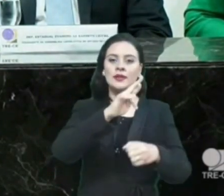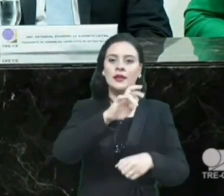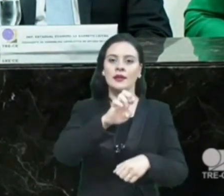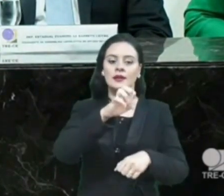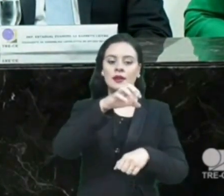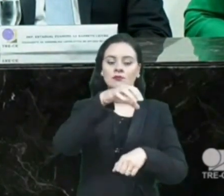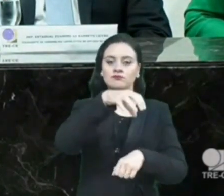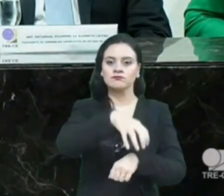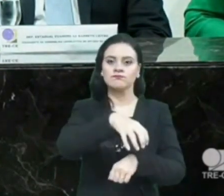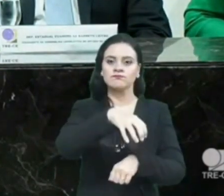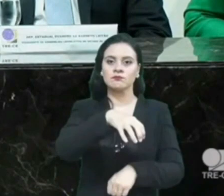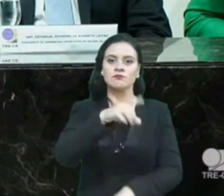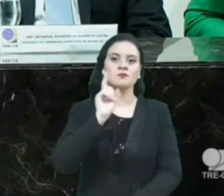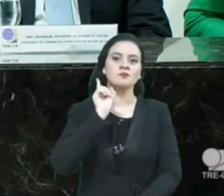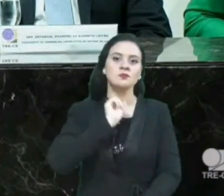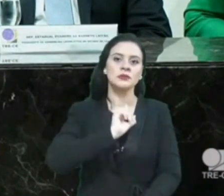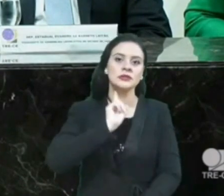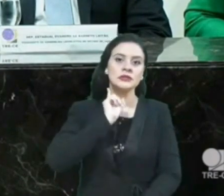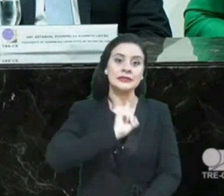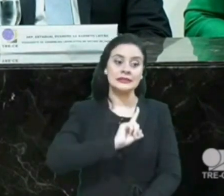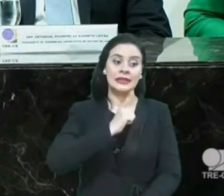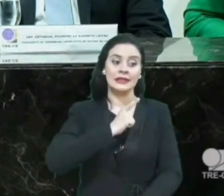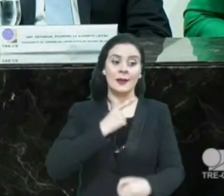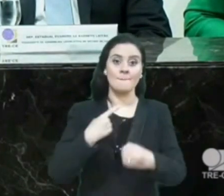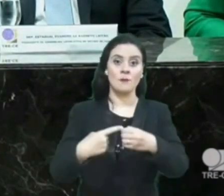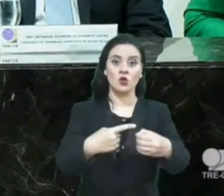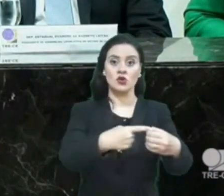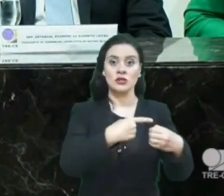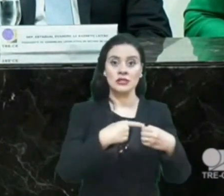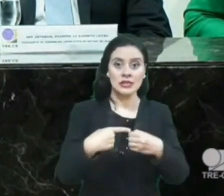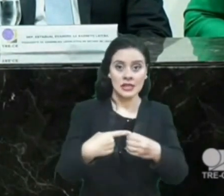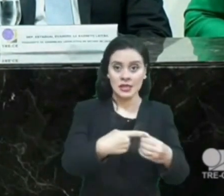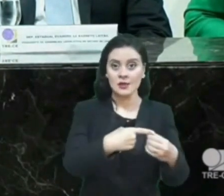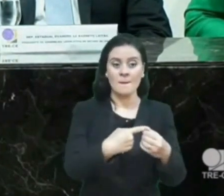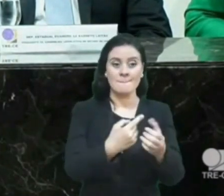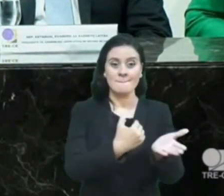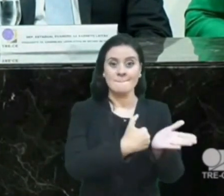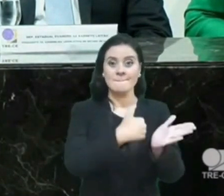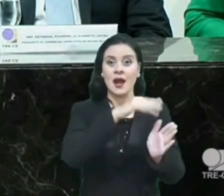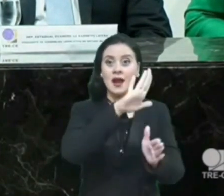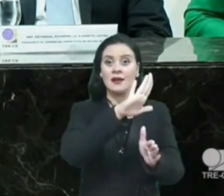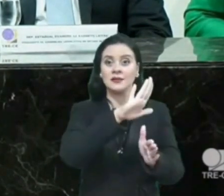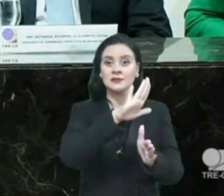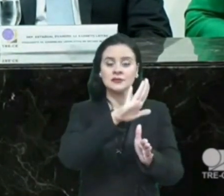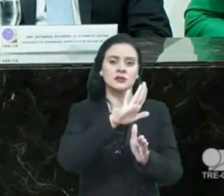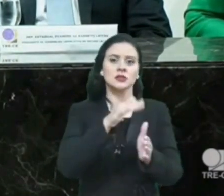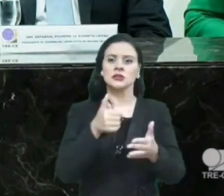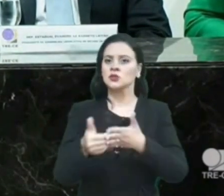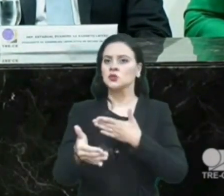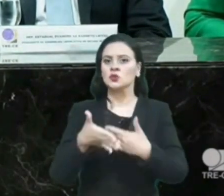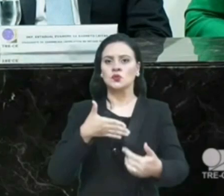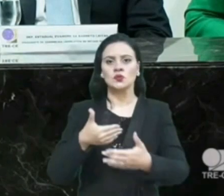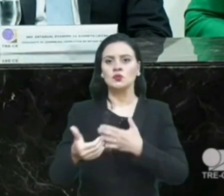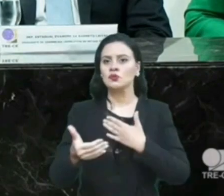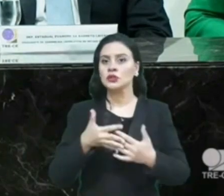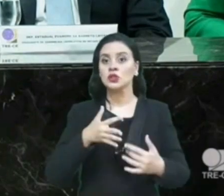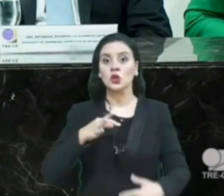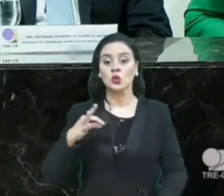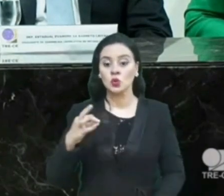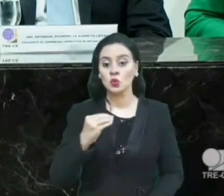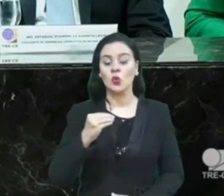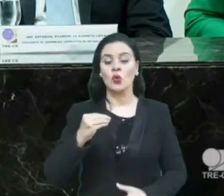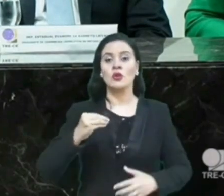a composição, o número é o mesmo, são 7 integrantes. São